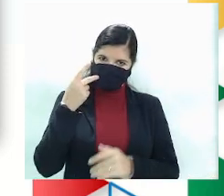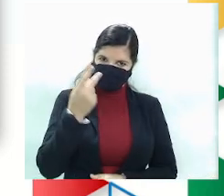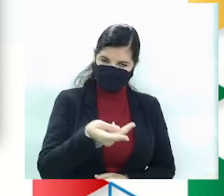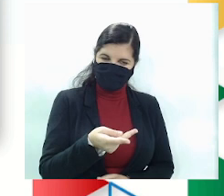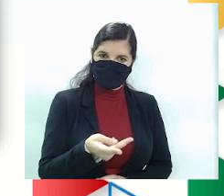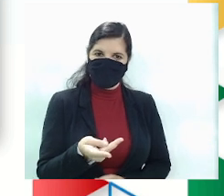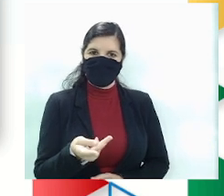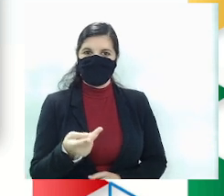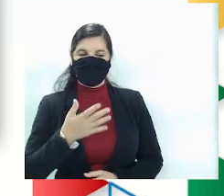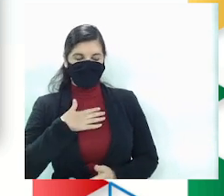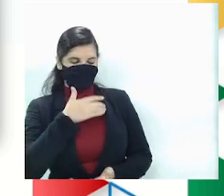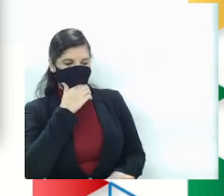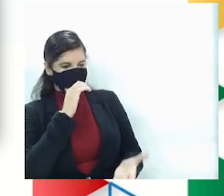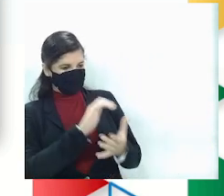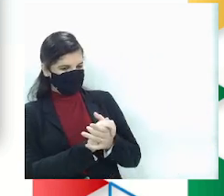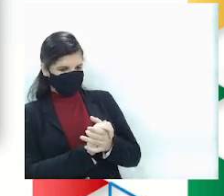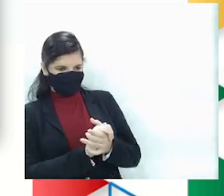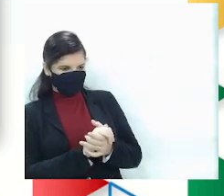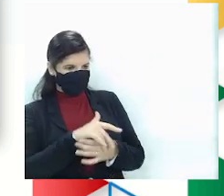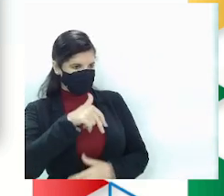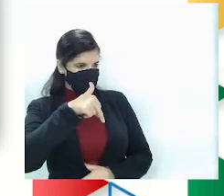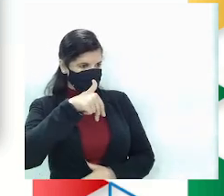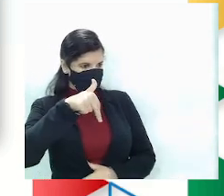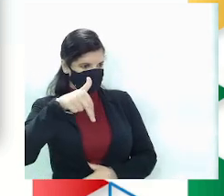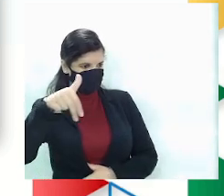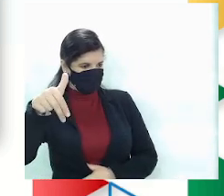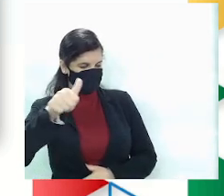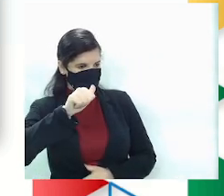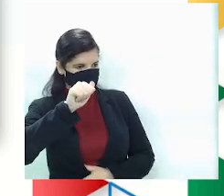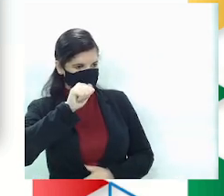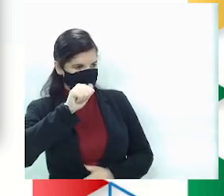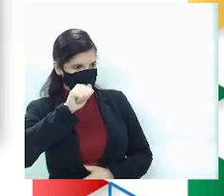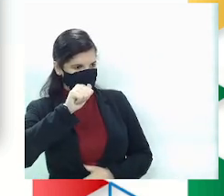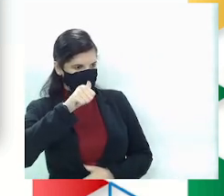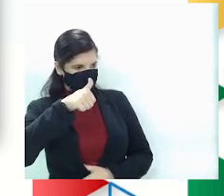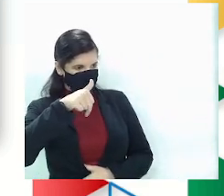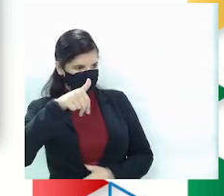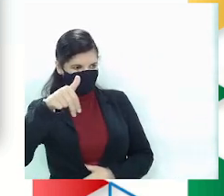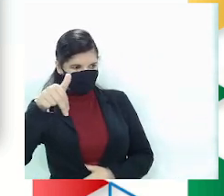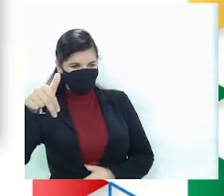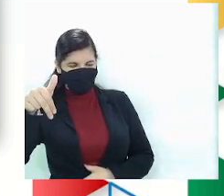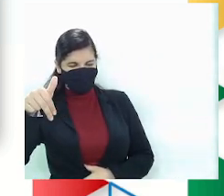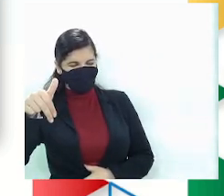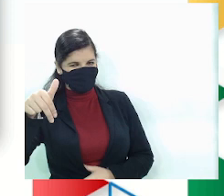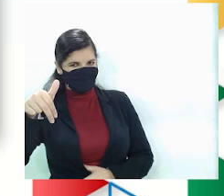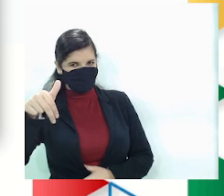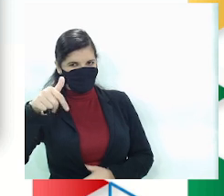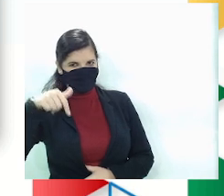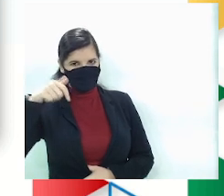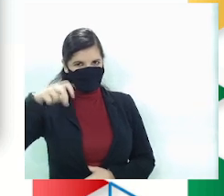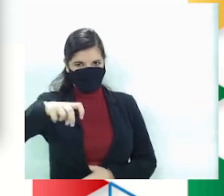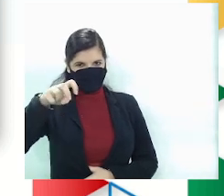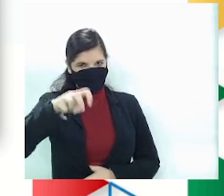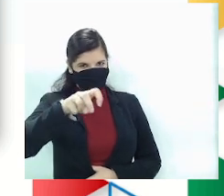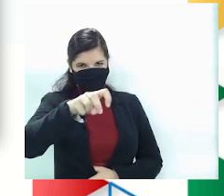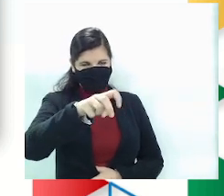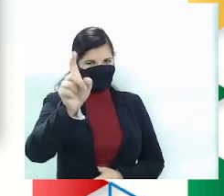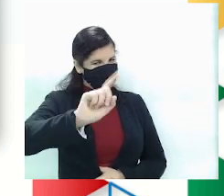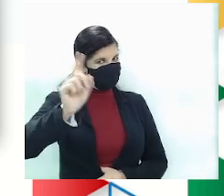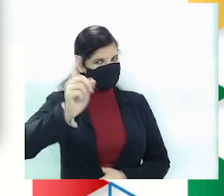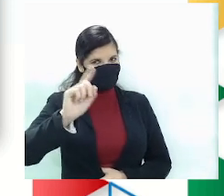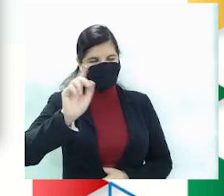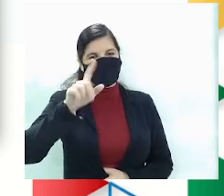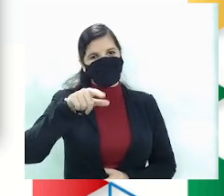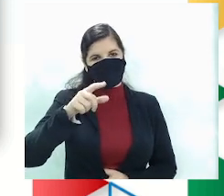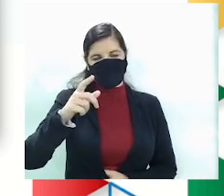ela fala, né, meu marido não anda mais bebendo. O andar bebendo não significa que ele está andando, caminhando, né? É o andar